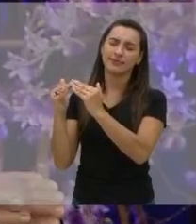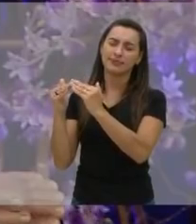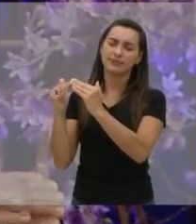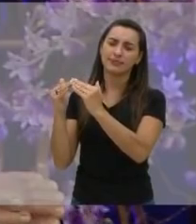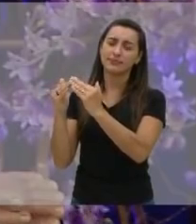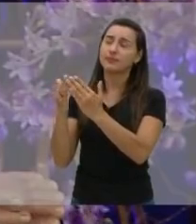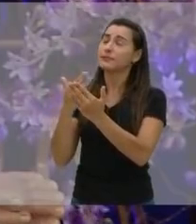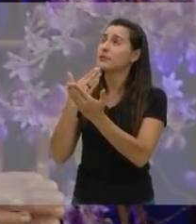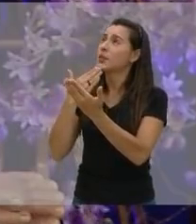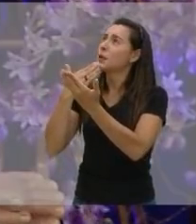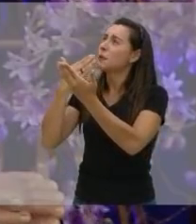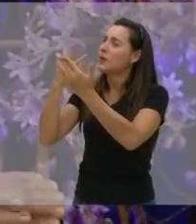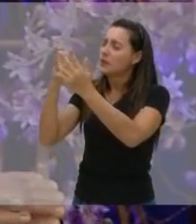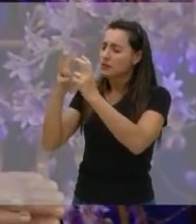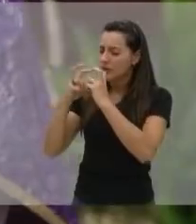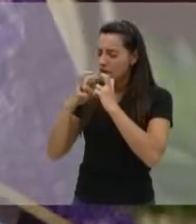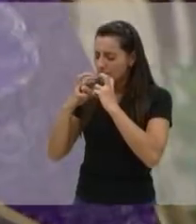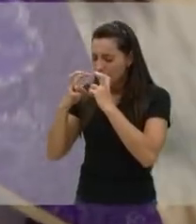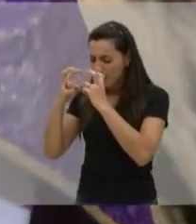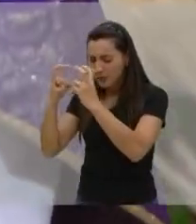Eu elevo a ti um clamor,